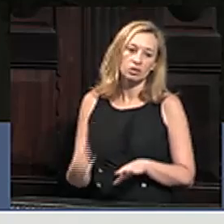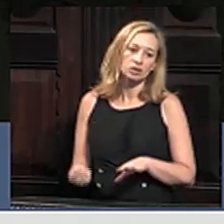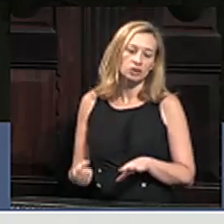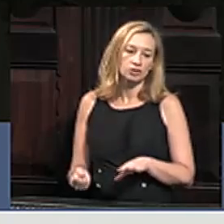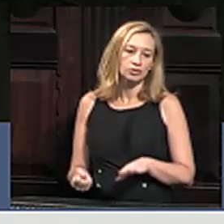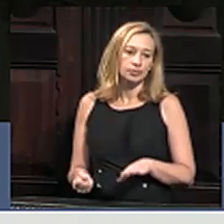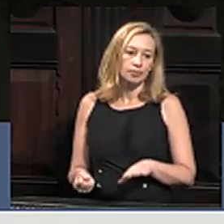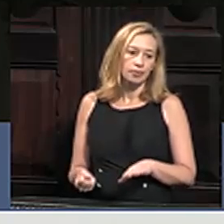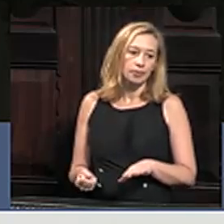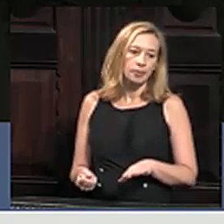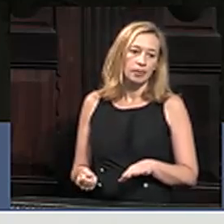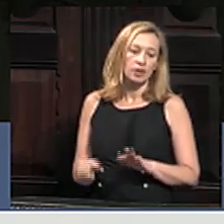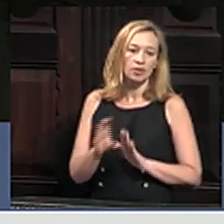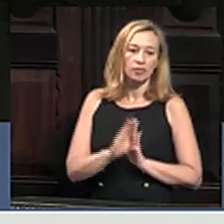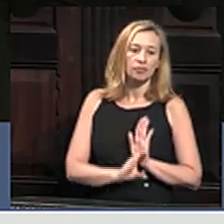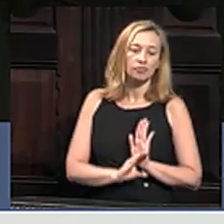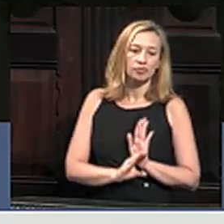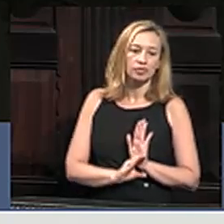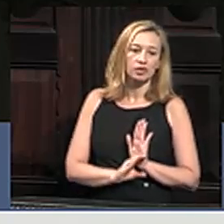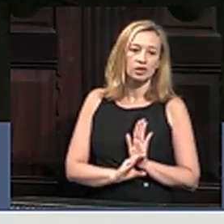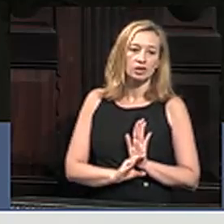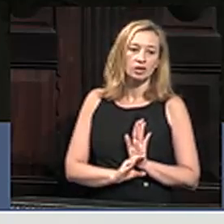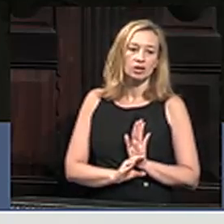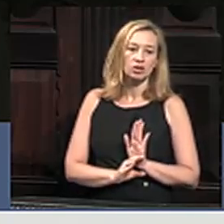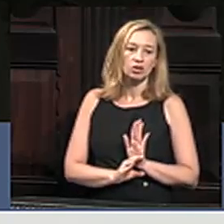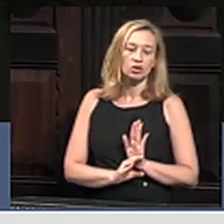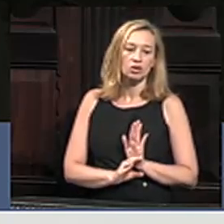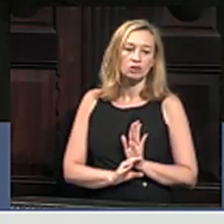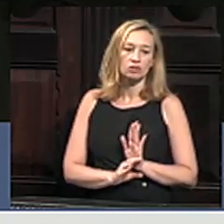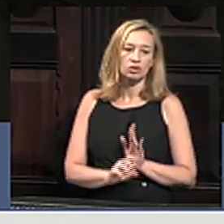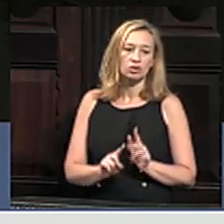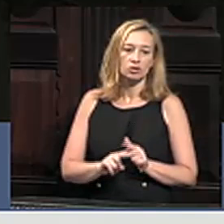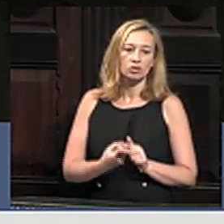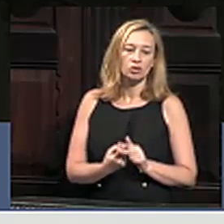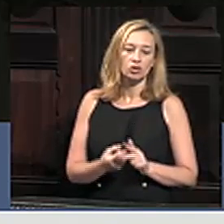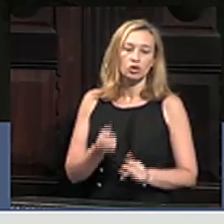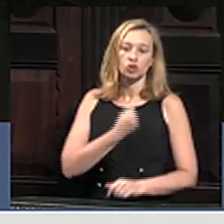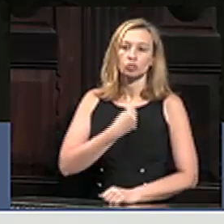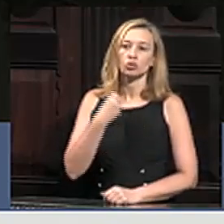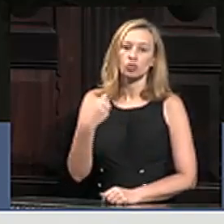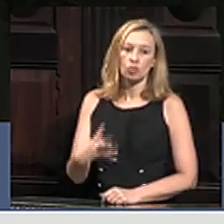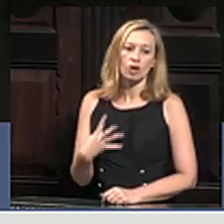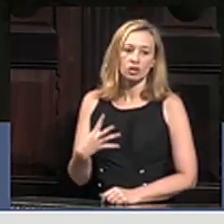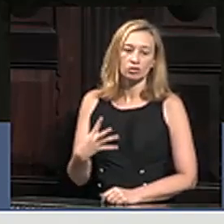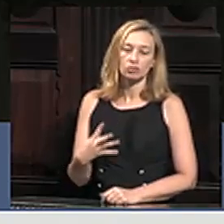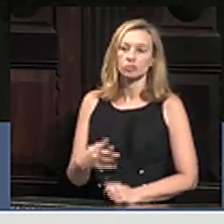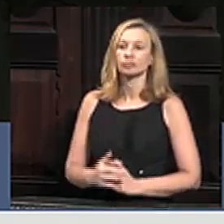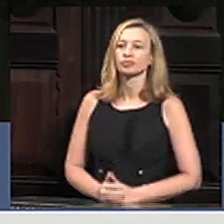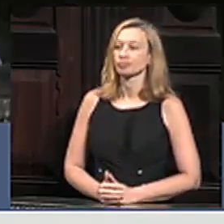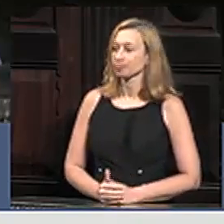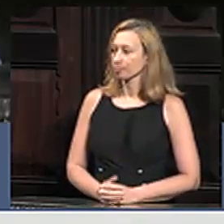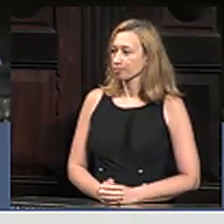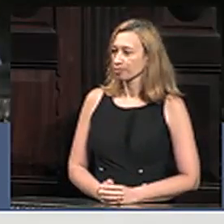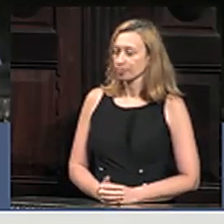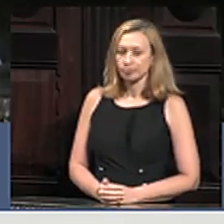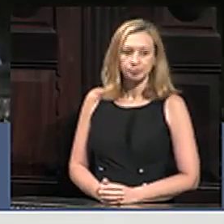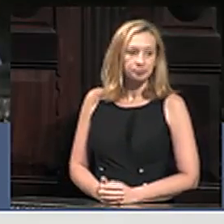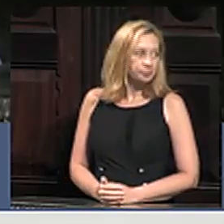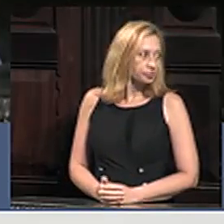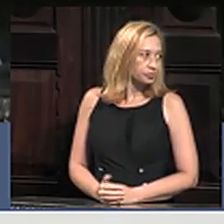constitucionalidade, com emenda, acatando a emenda modificativa número 4. É o parecer, senhor presidente.